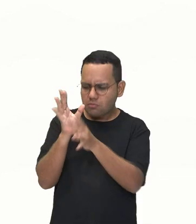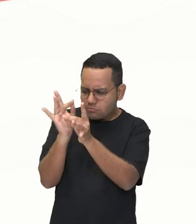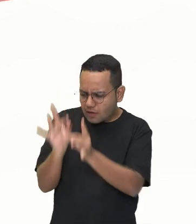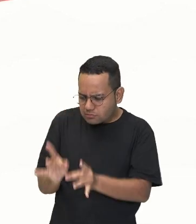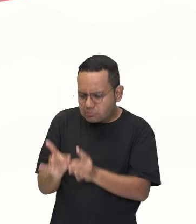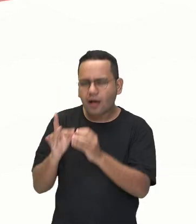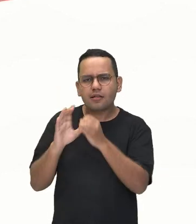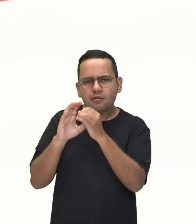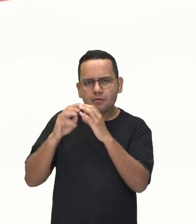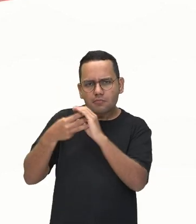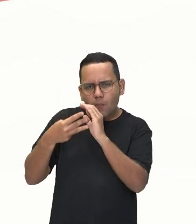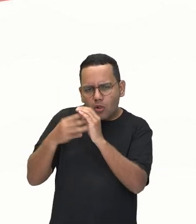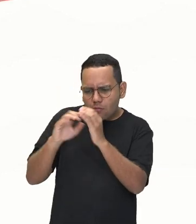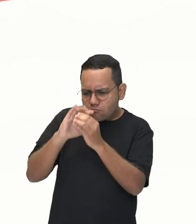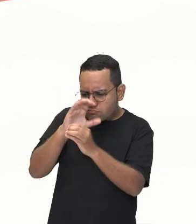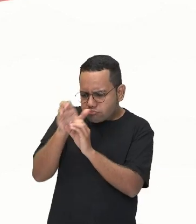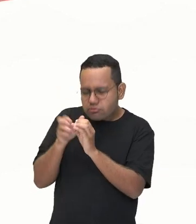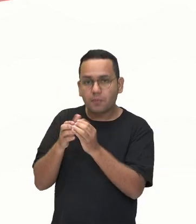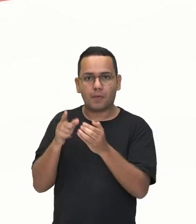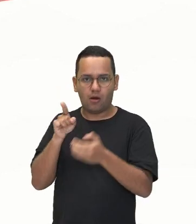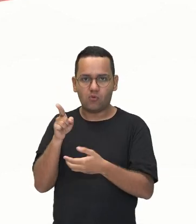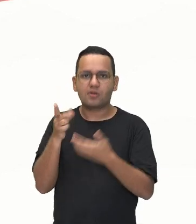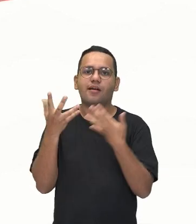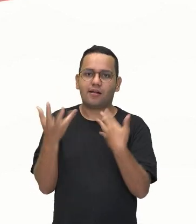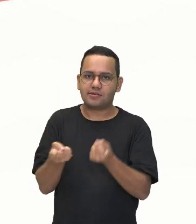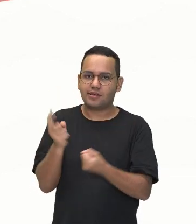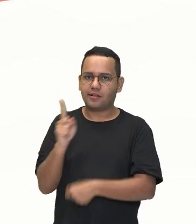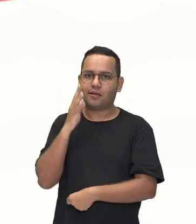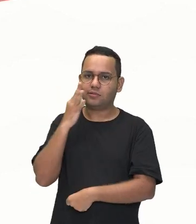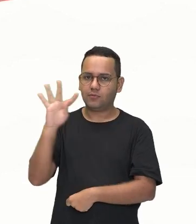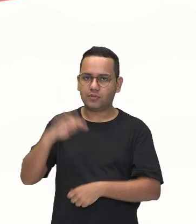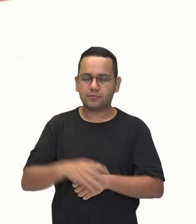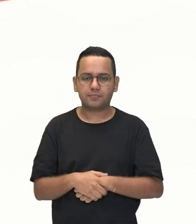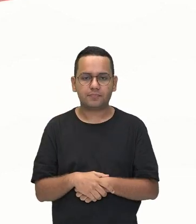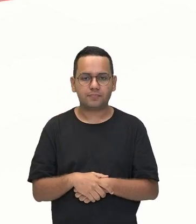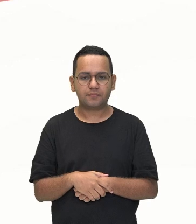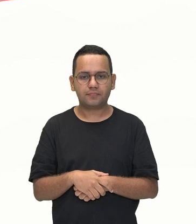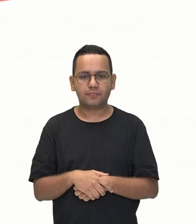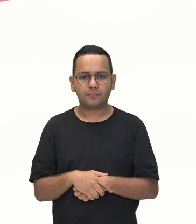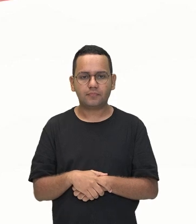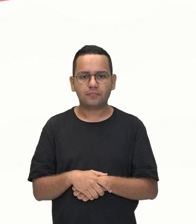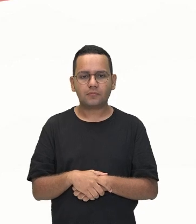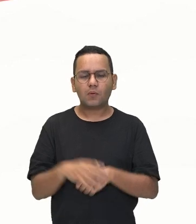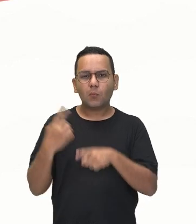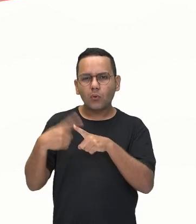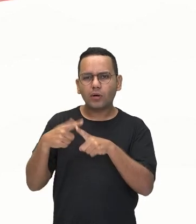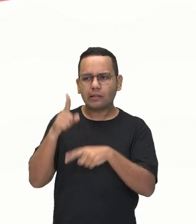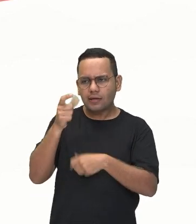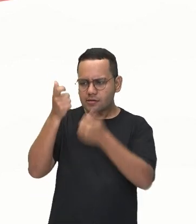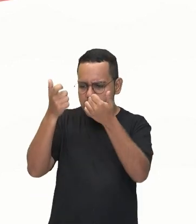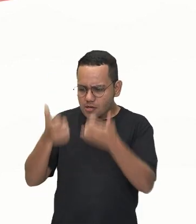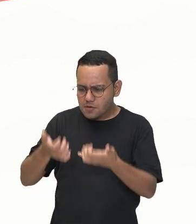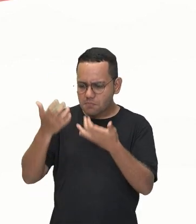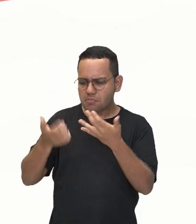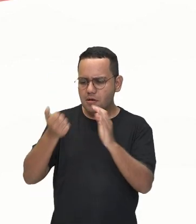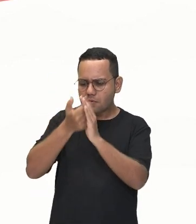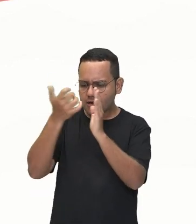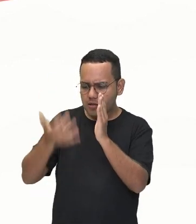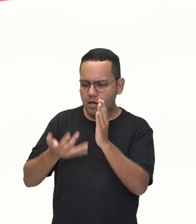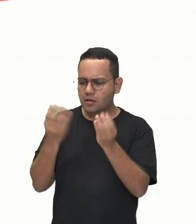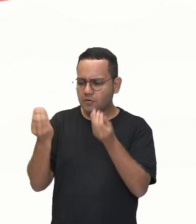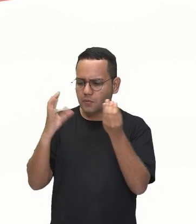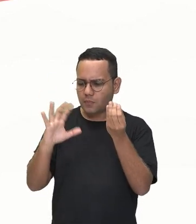mais aceita pela comunidade científica, porque explica melhor como essas características eram transmitidas